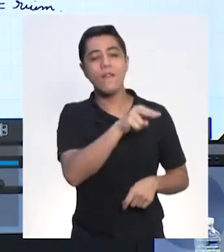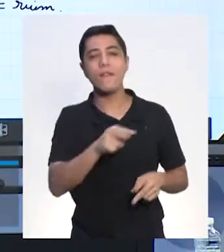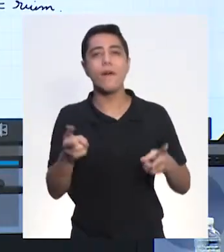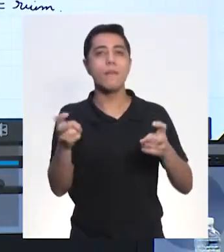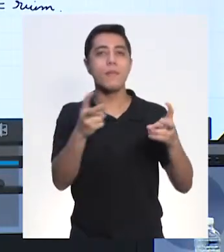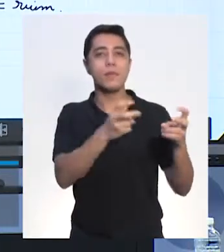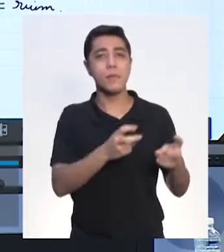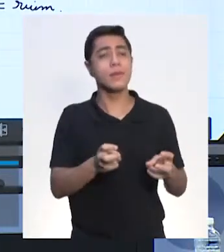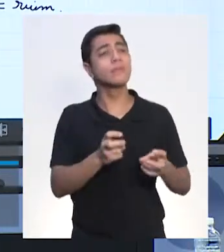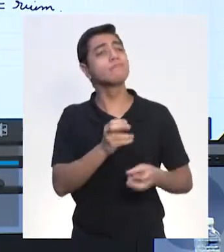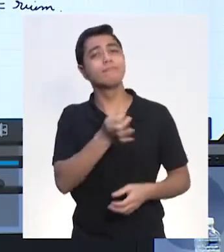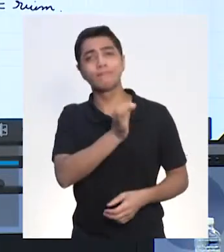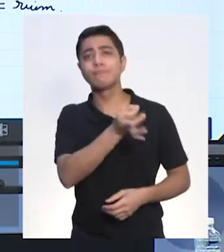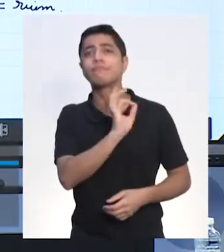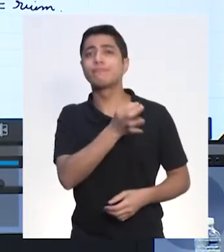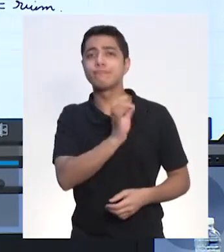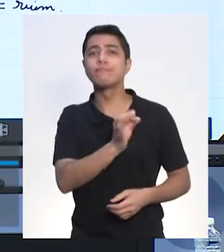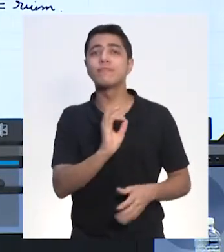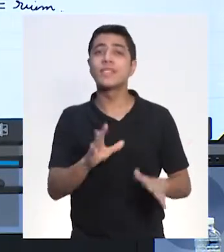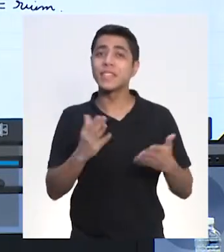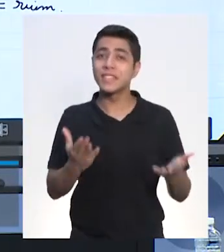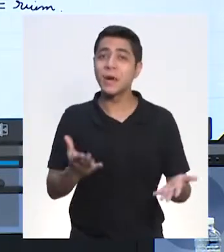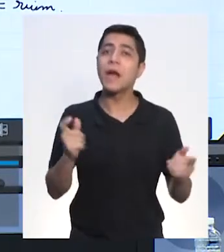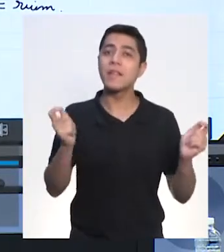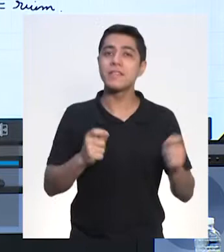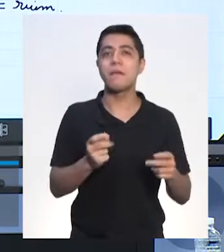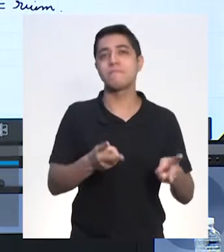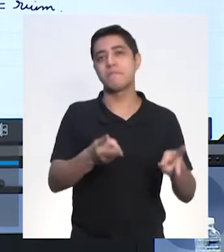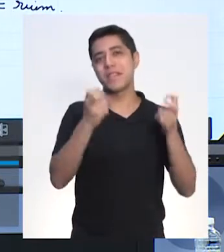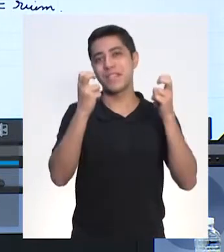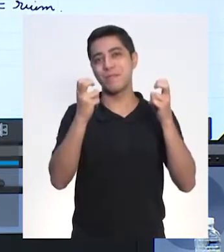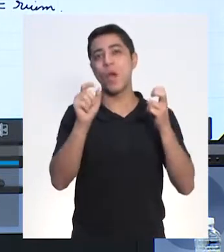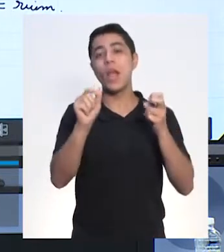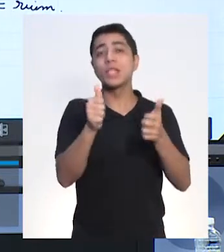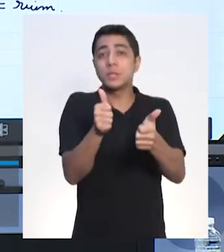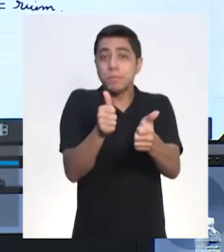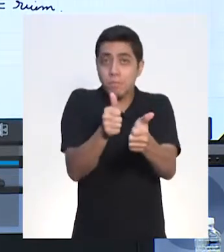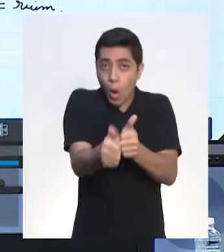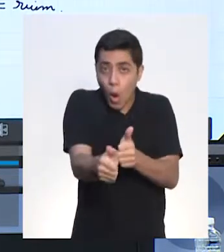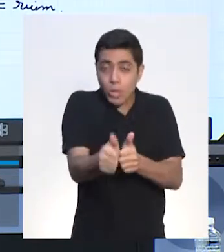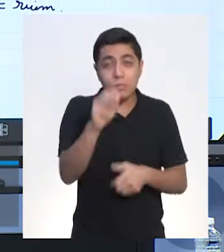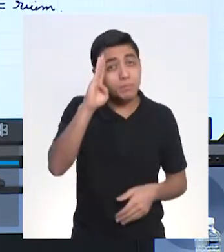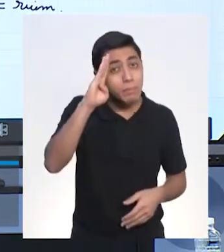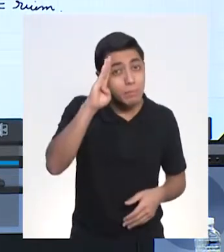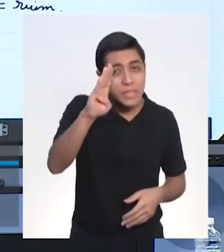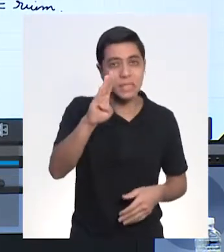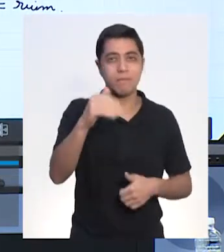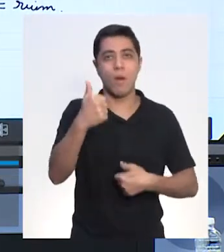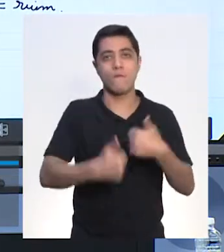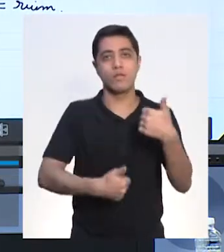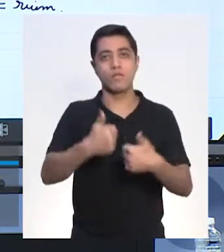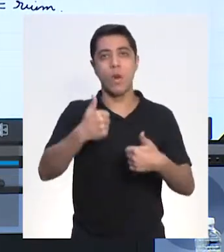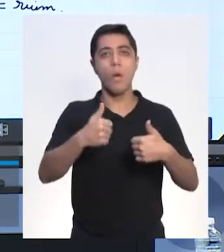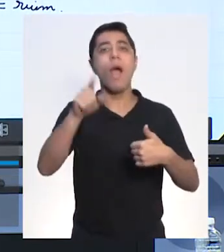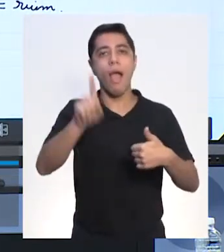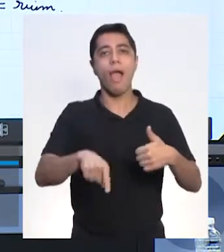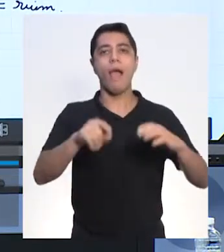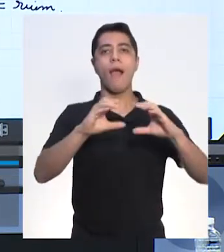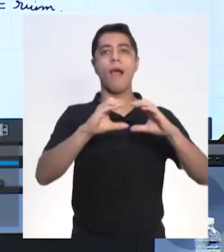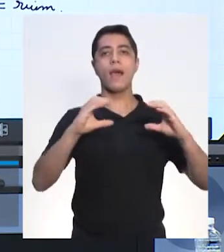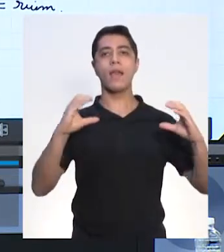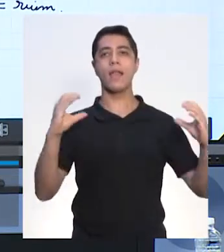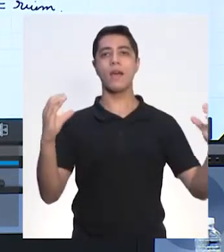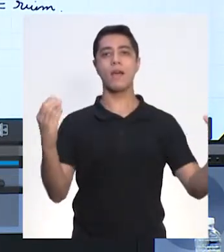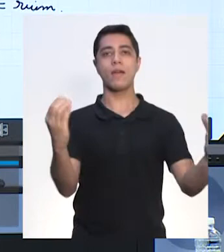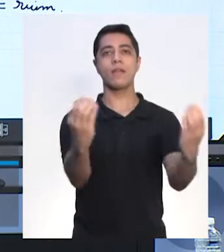Exatamente. E aí a gente tem essa noção de que os esportes, hoje em dia, especialmente o futebol, por isso que eles são colocados numa arena, para que o maior número possível